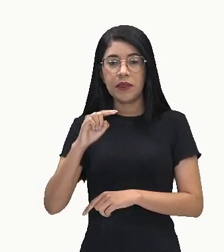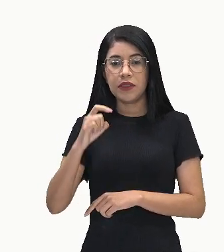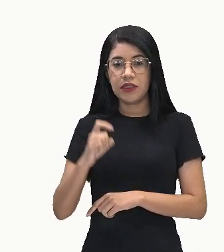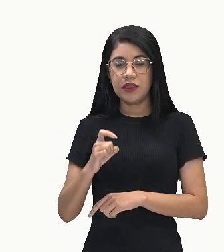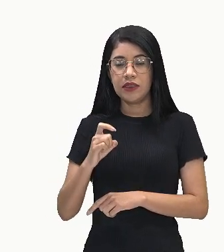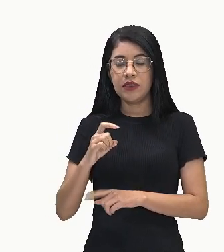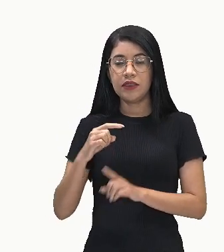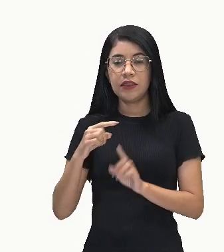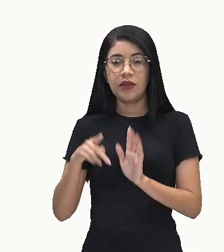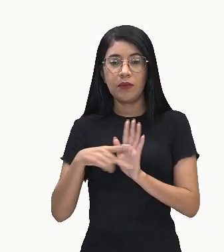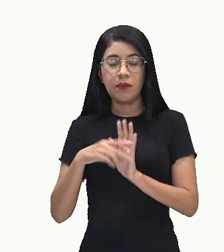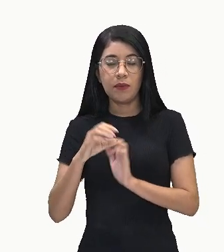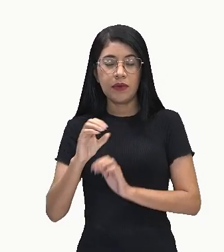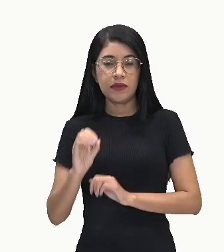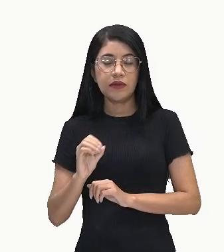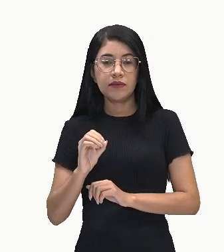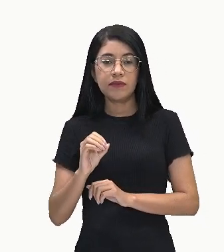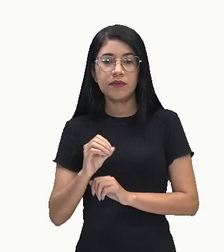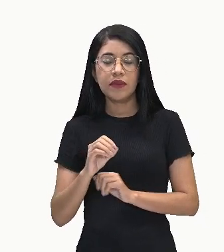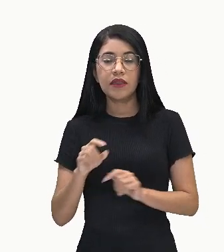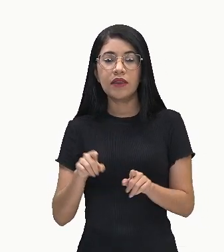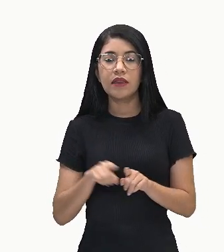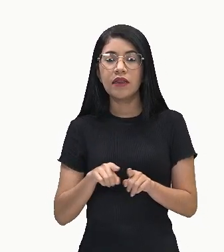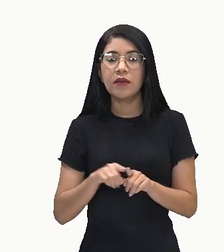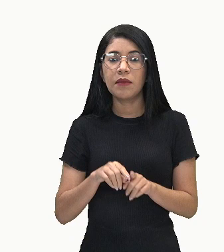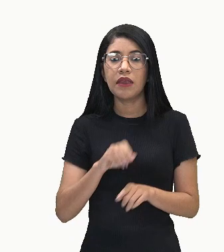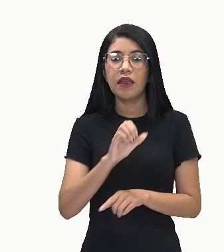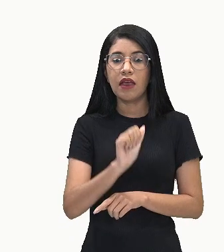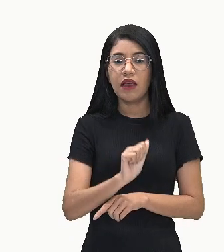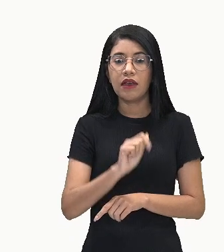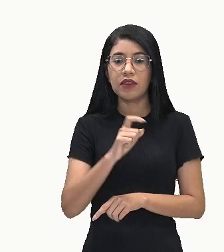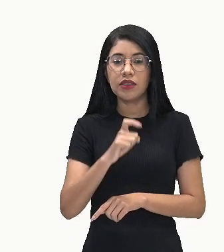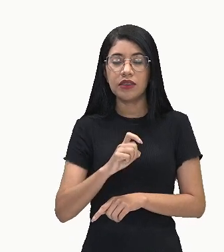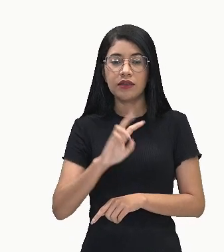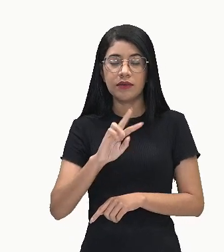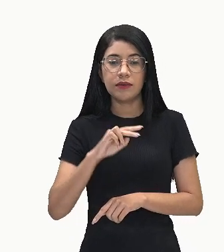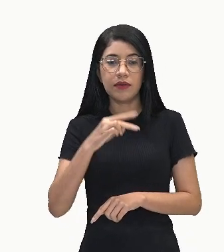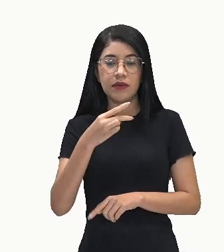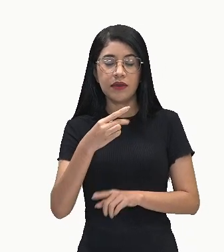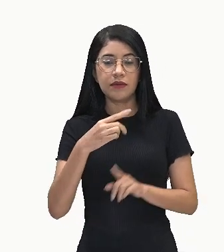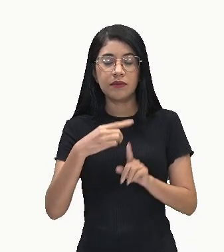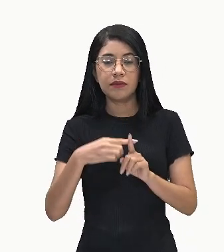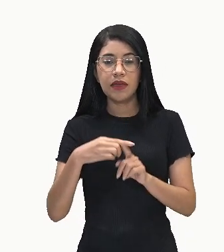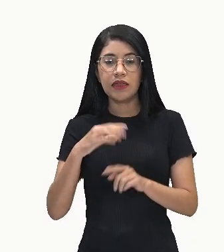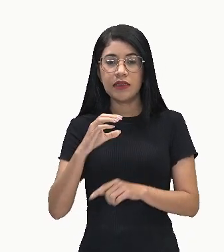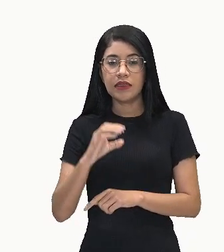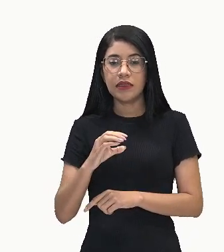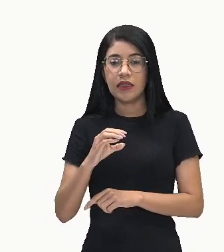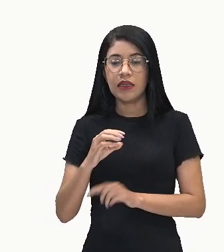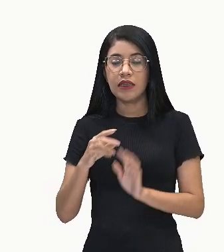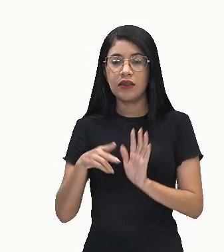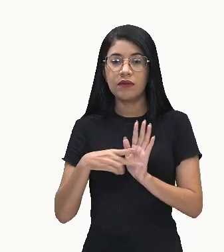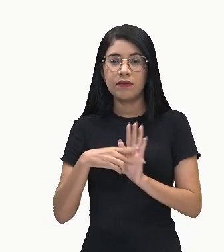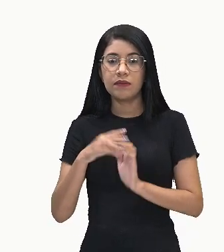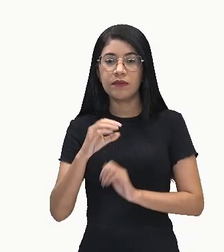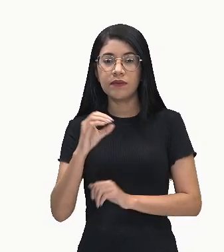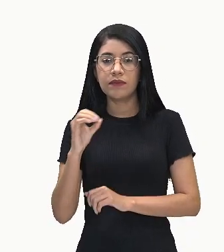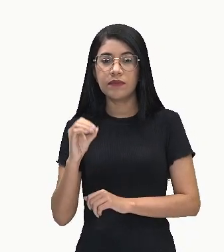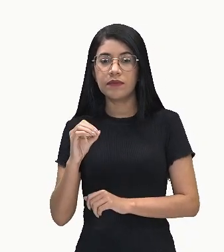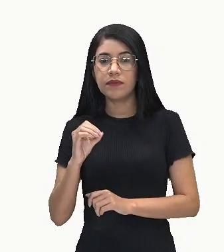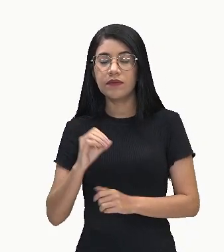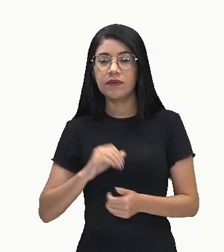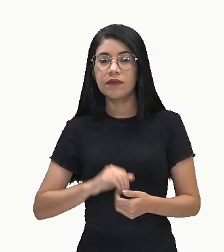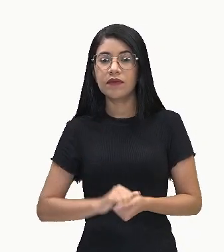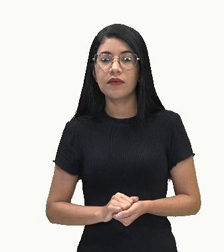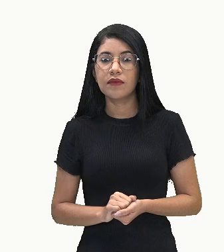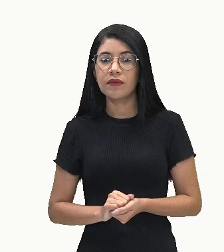zero e do tipo ax² mais c igual a zero, né? São